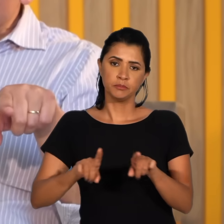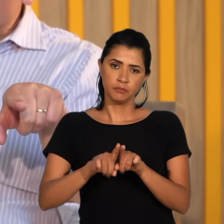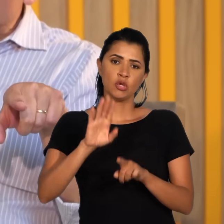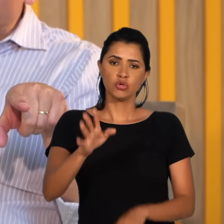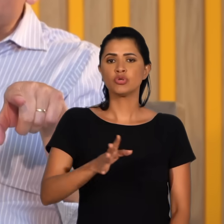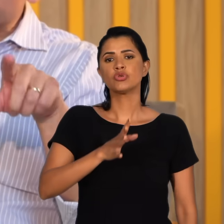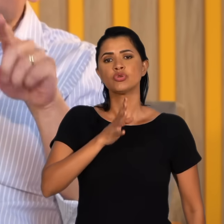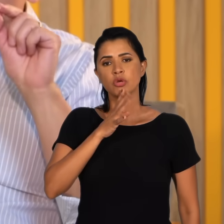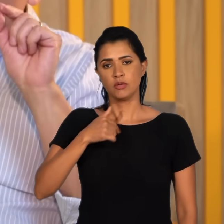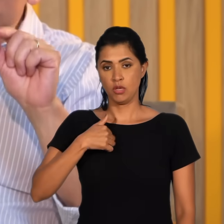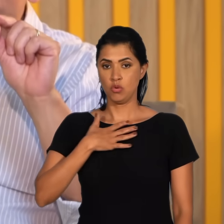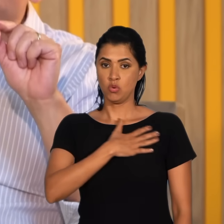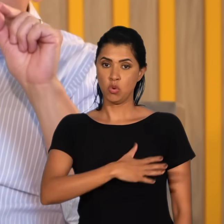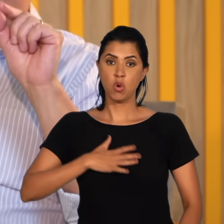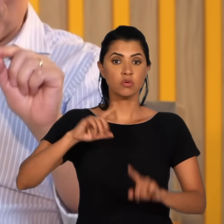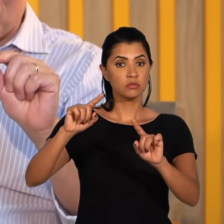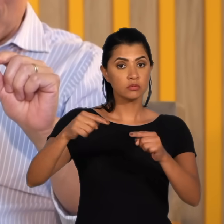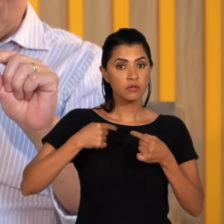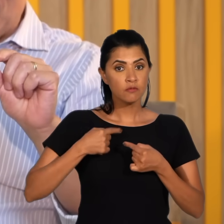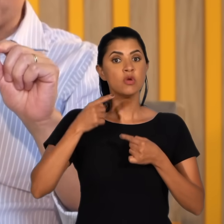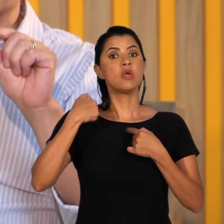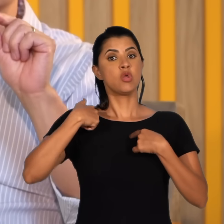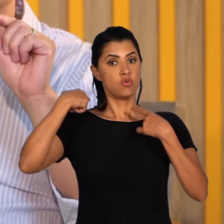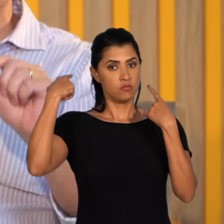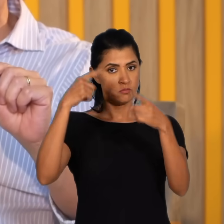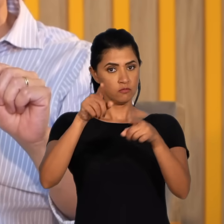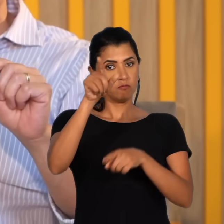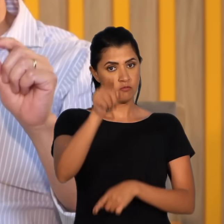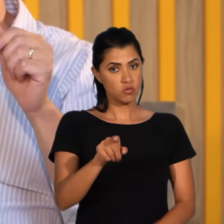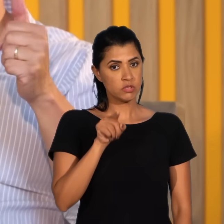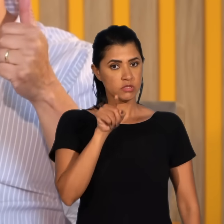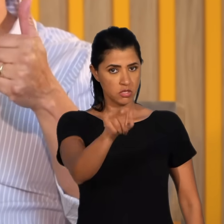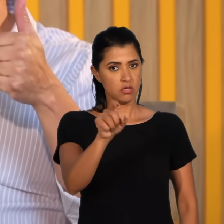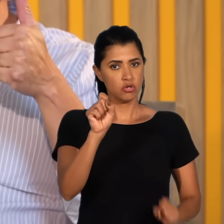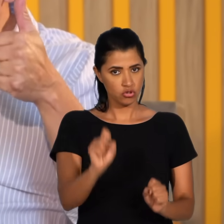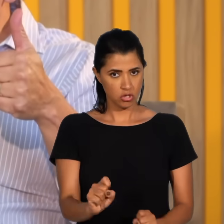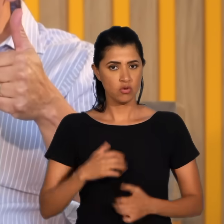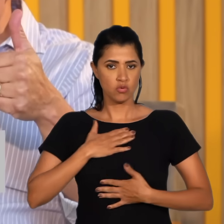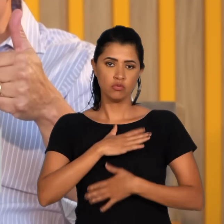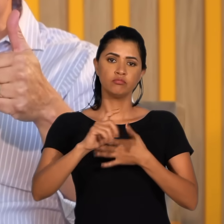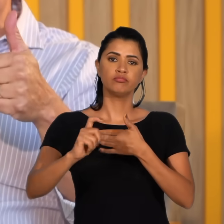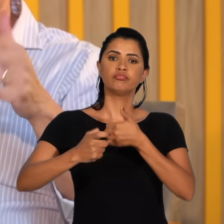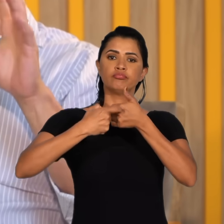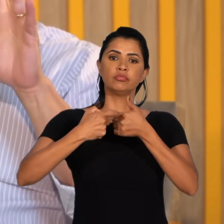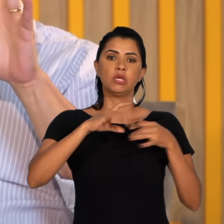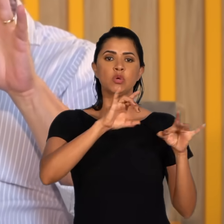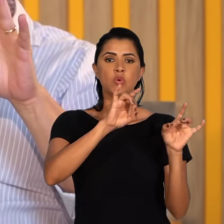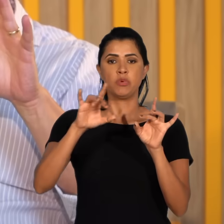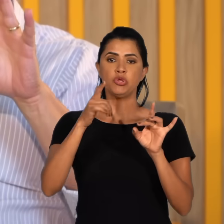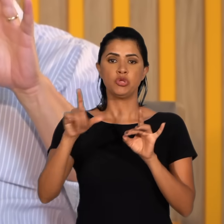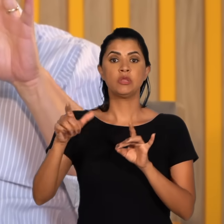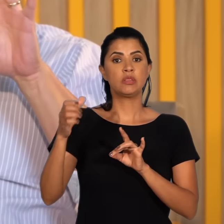também quem já me conhece já sabe que eu gosto de desafio e eu vou te desafiar se você gostar já dá a curtida e